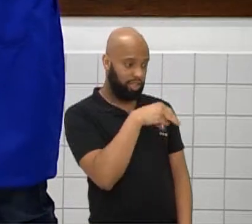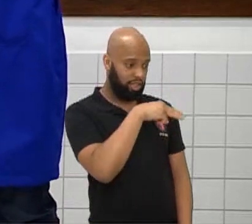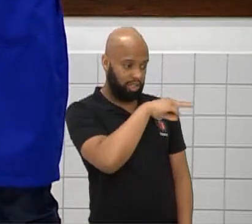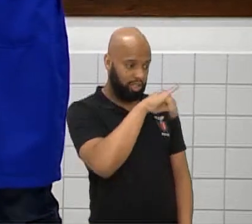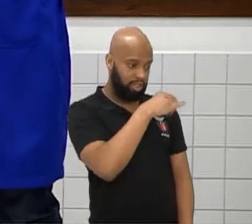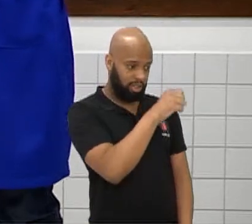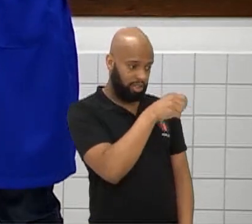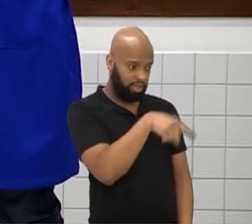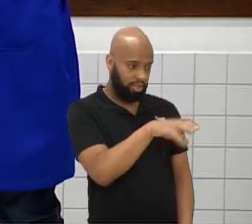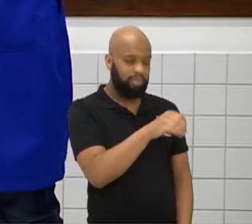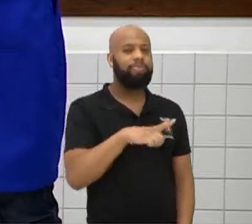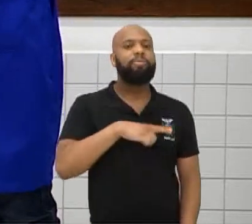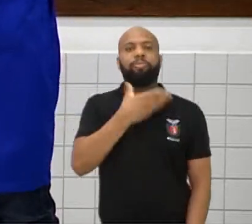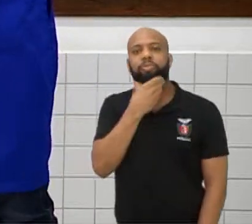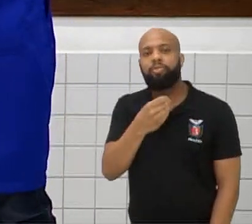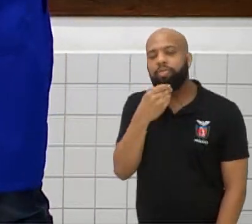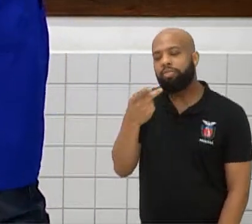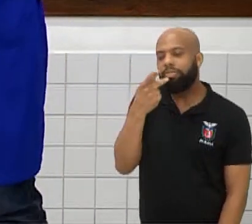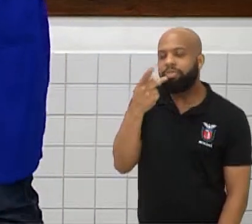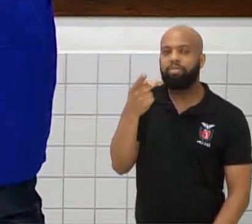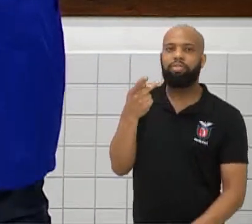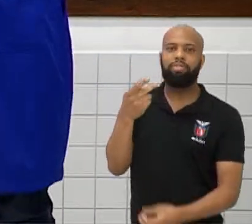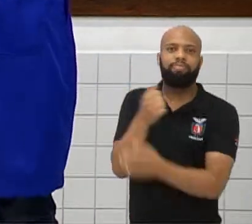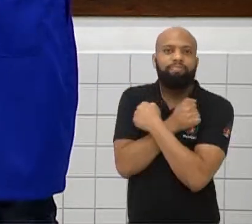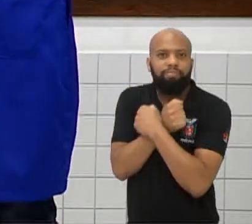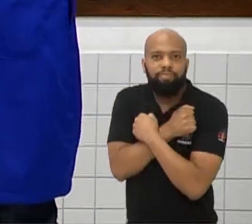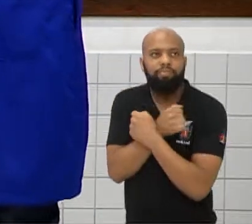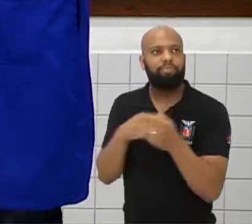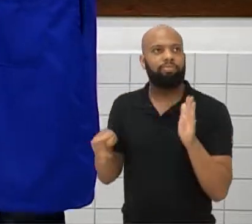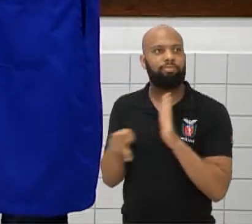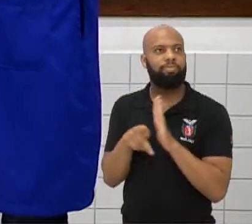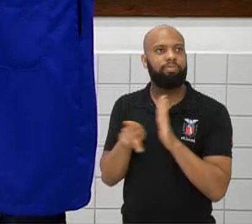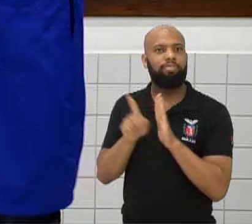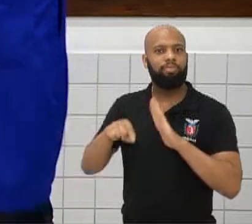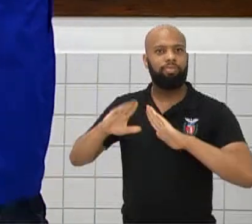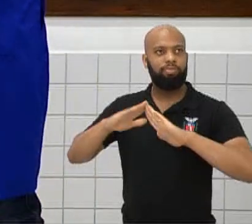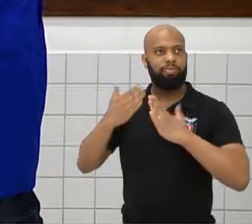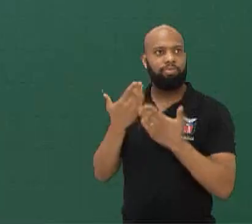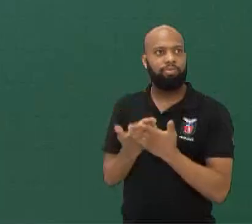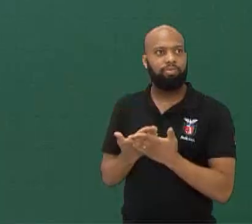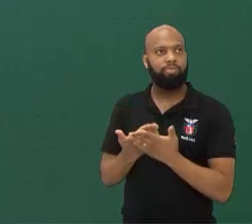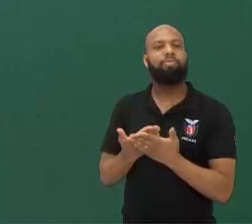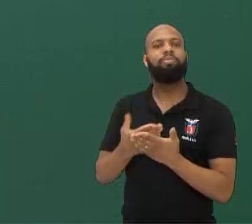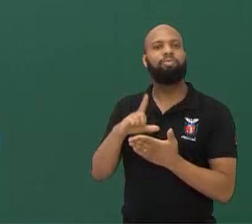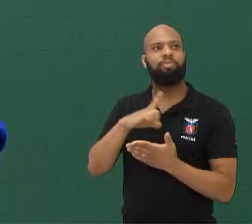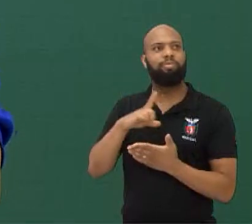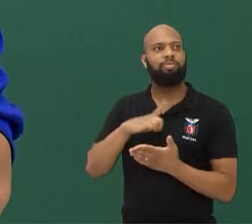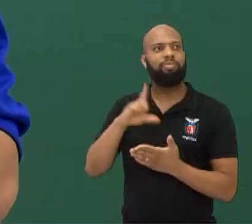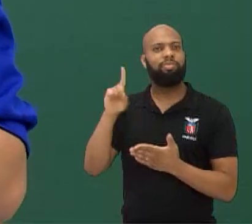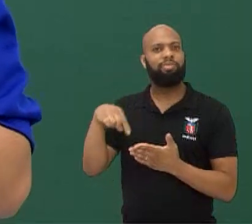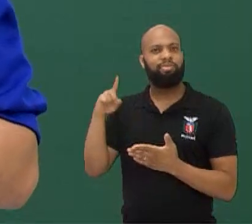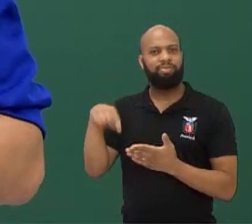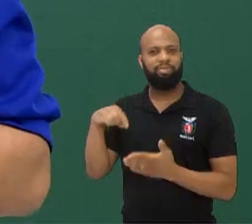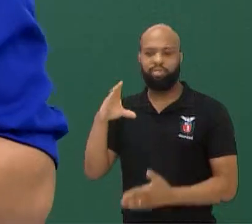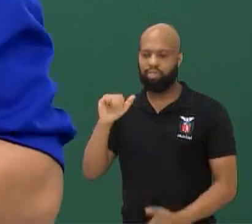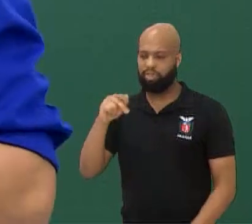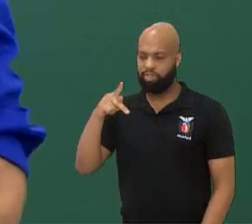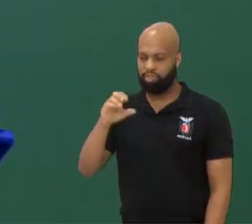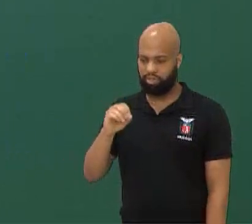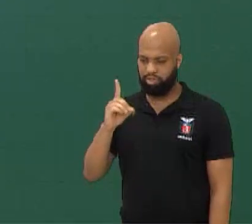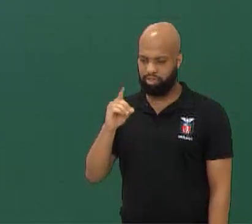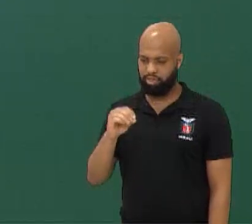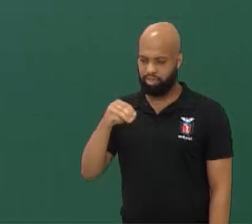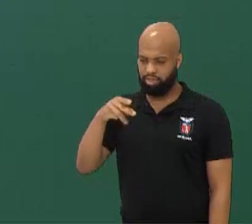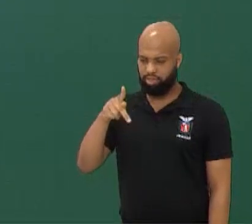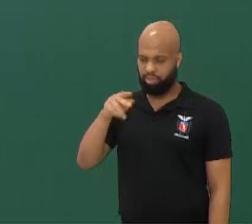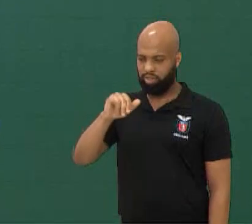Jonathan pede para mandar um abraço pro Colégio Estadual do Campo do Pinheiral de Baixo. Ele falou que gosta muito das